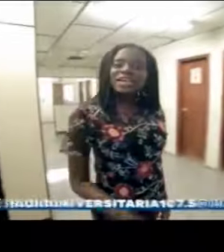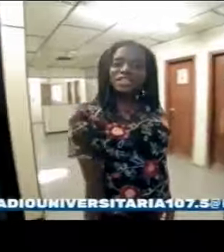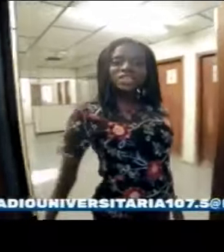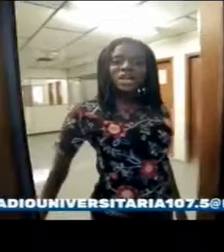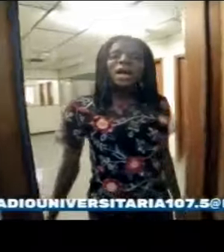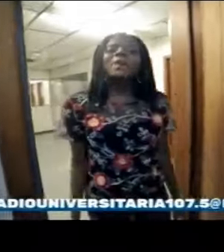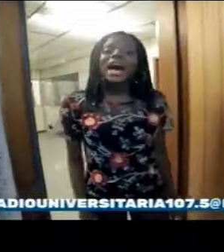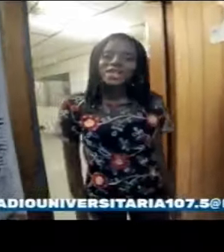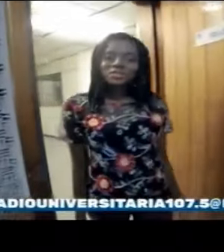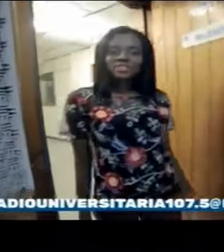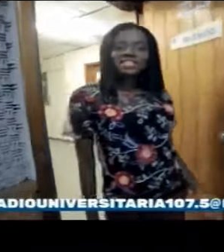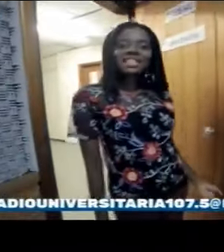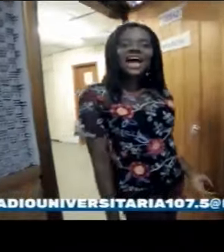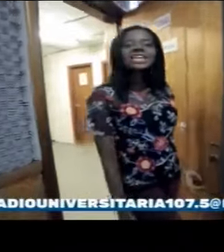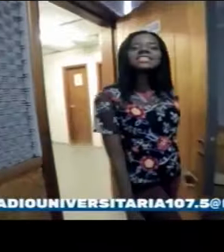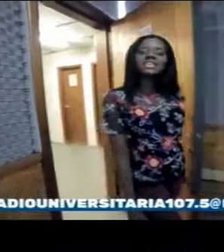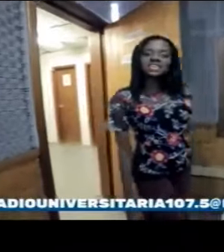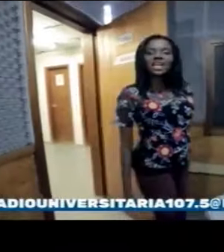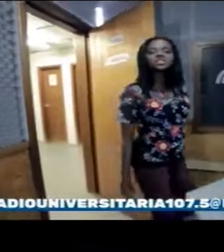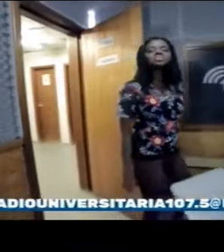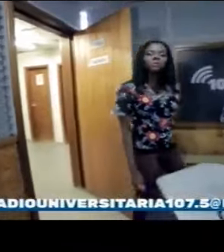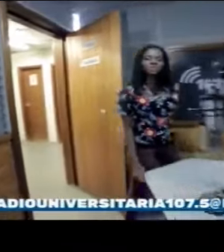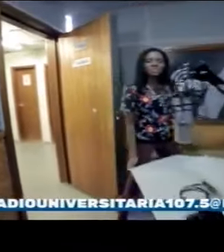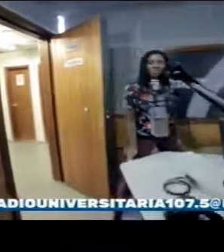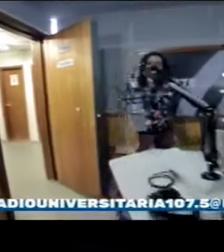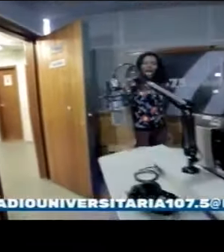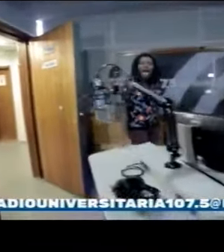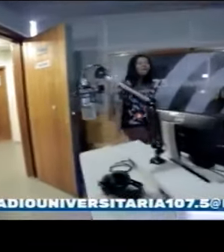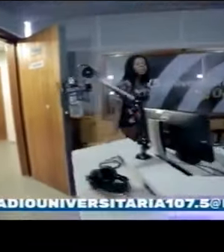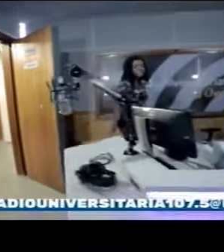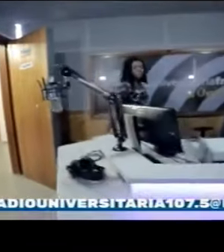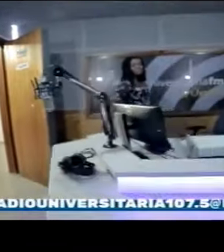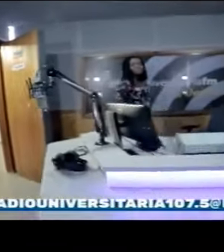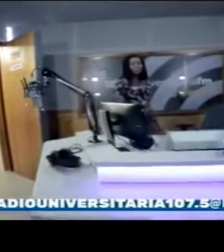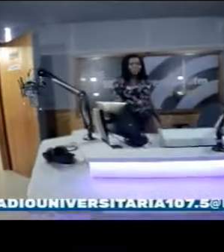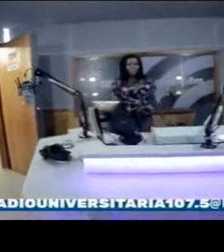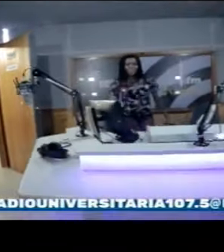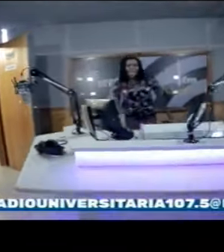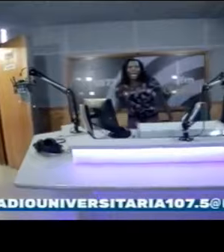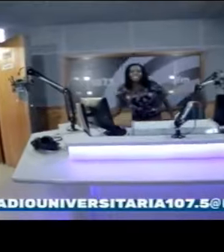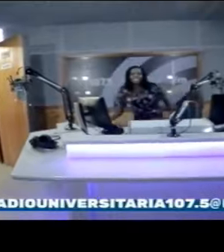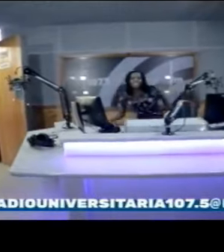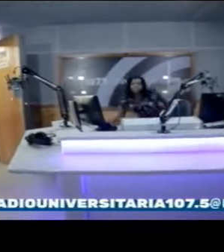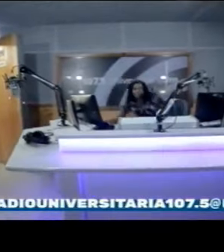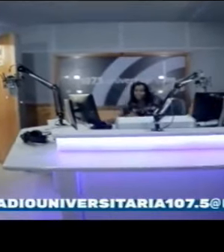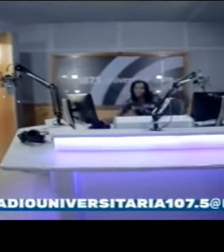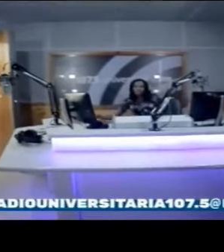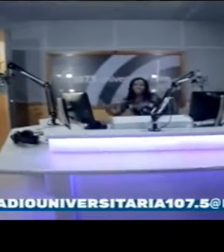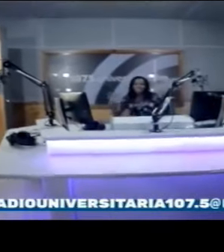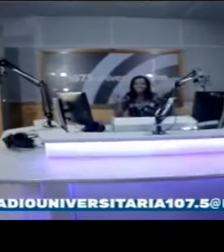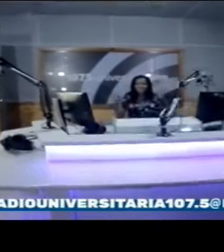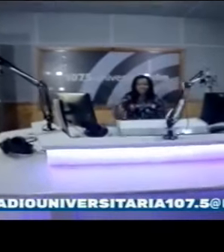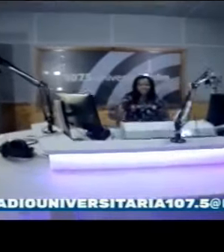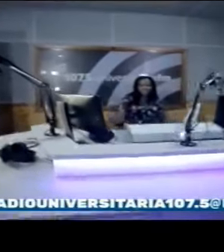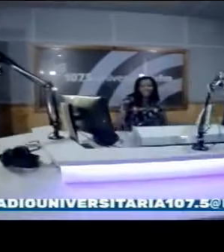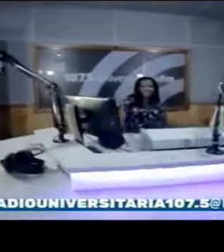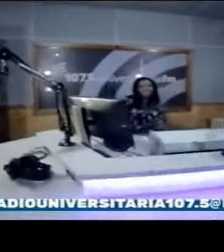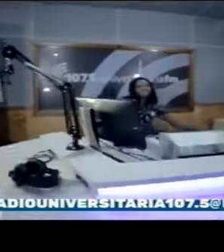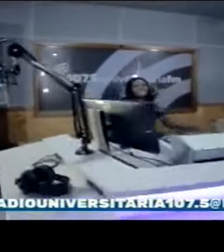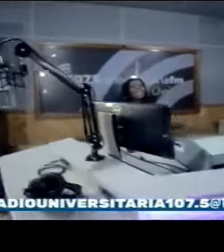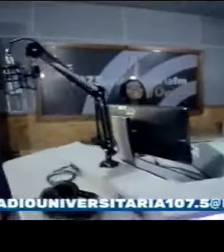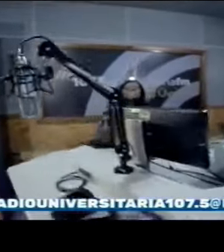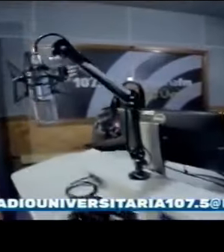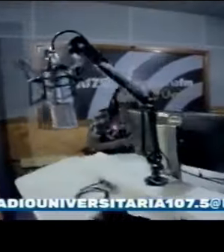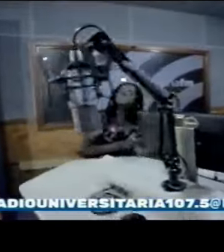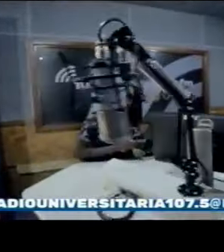envia pra gente, pra rádio universitária 107.5 arroba gmail.com. A gente quer ouvir o que está sendo produzido aqui.